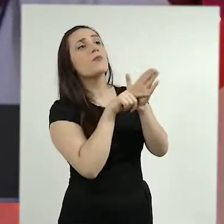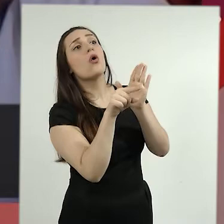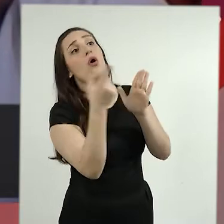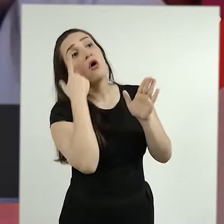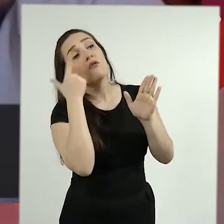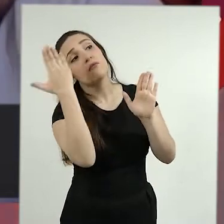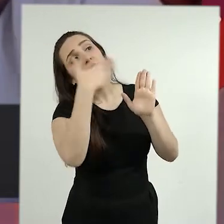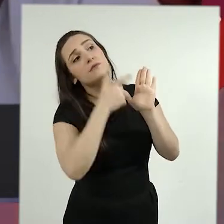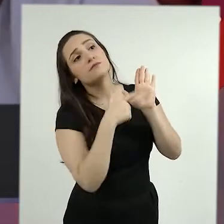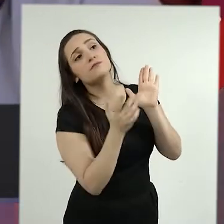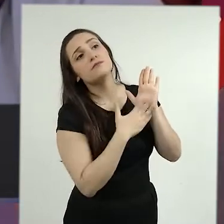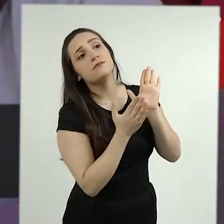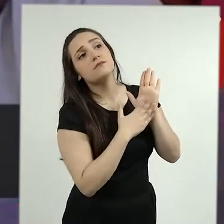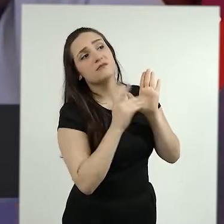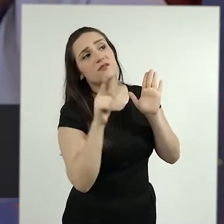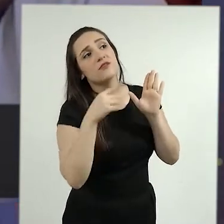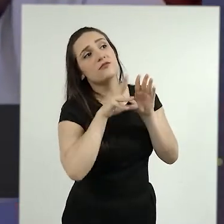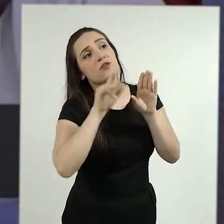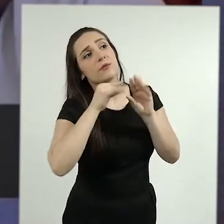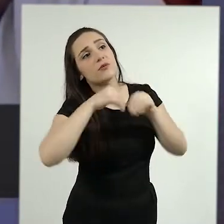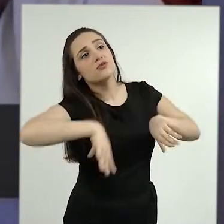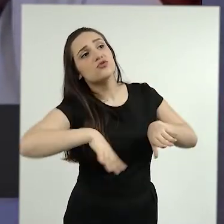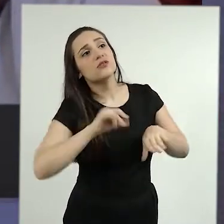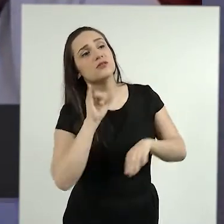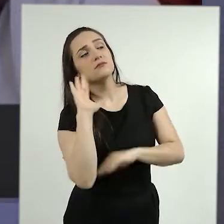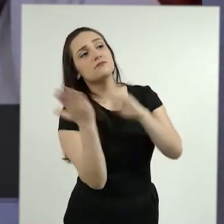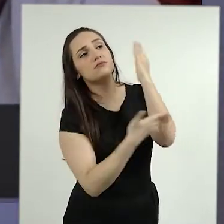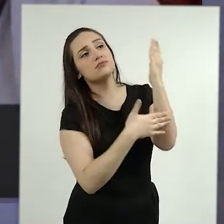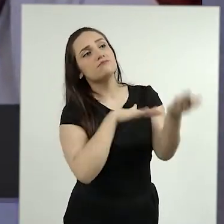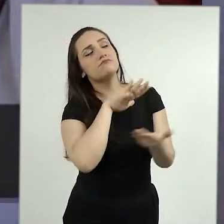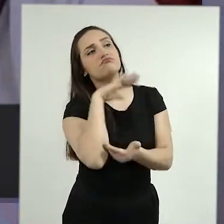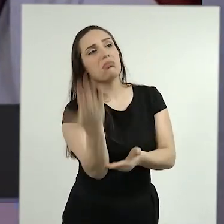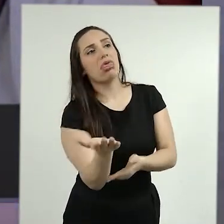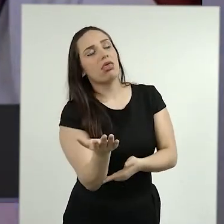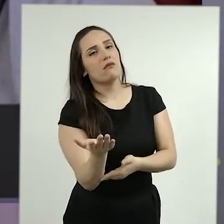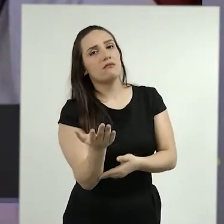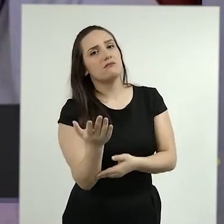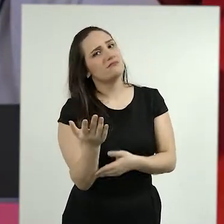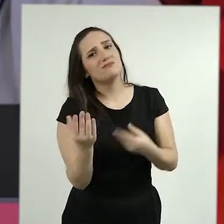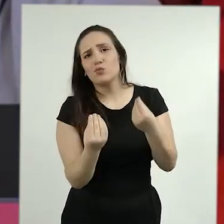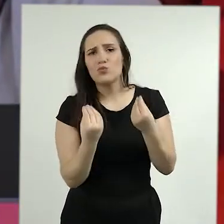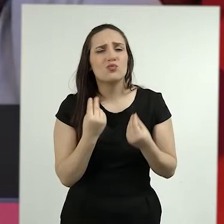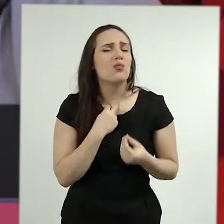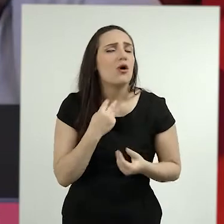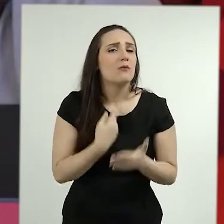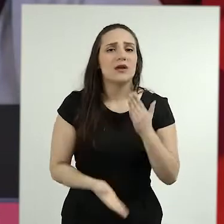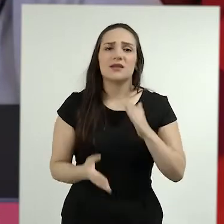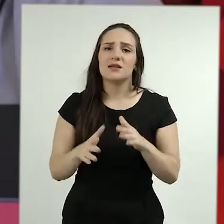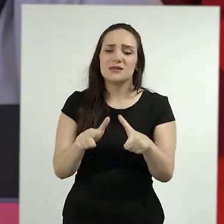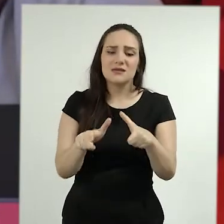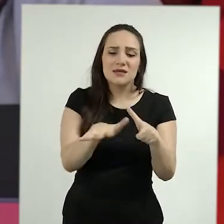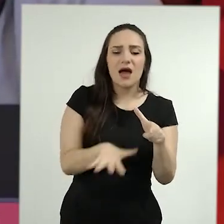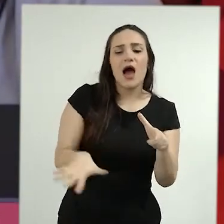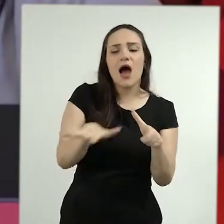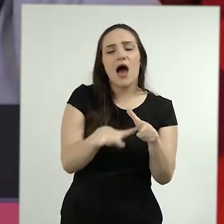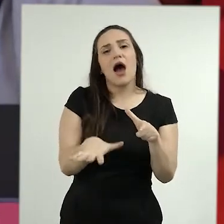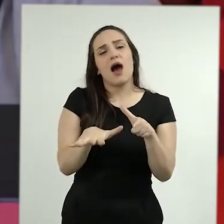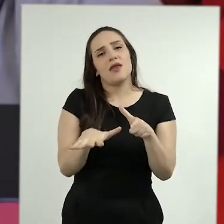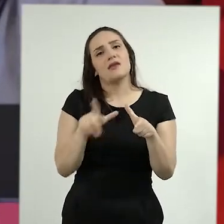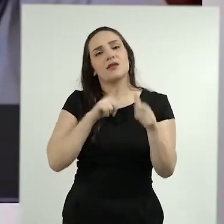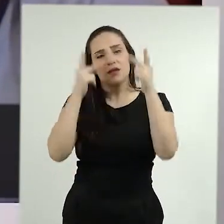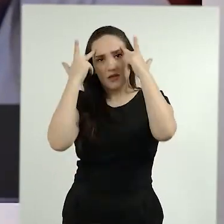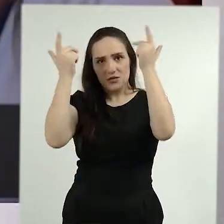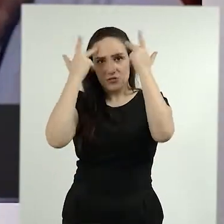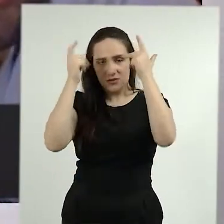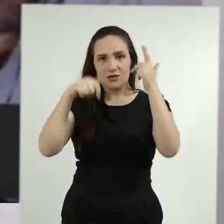para os gestores públicos, para que eles realmente não tirem essa parte de natureza que a gente tem dentro da cidade,